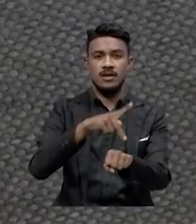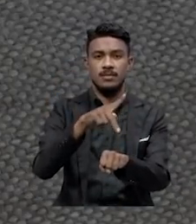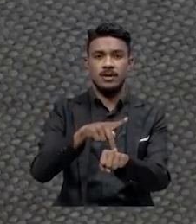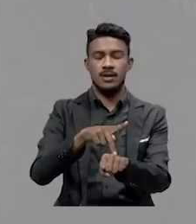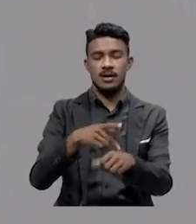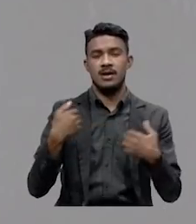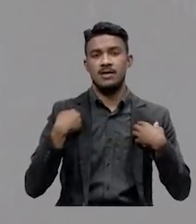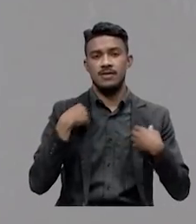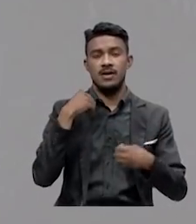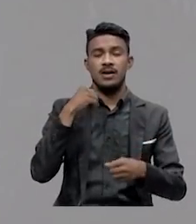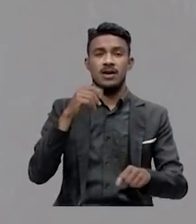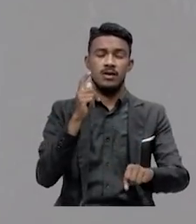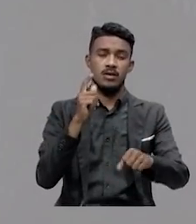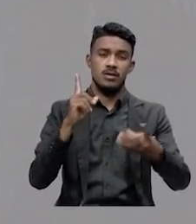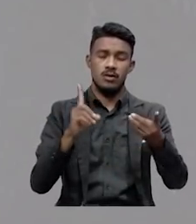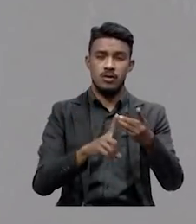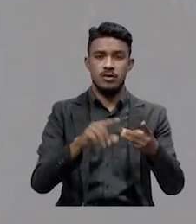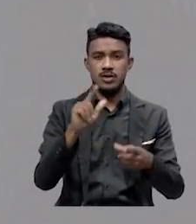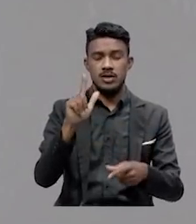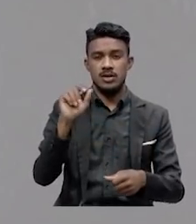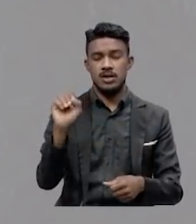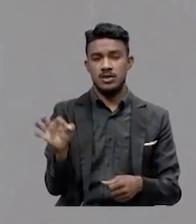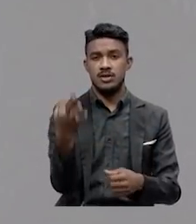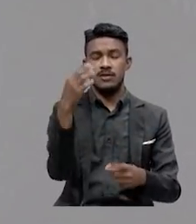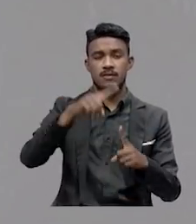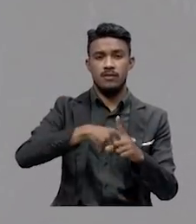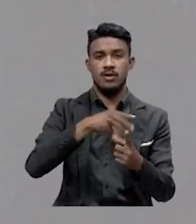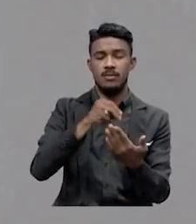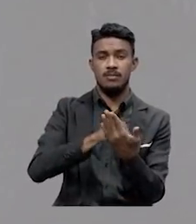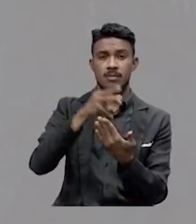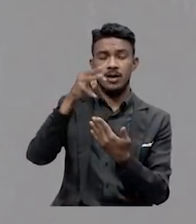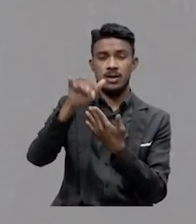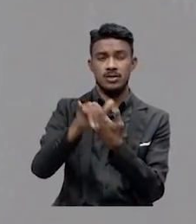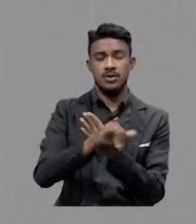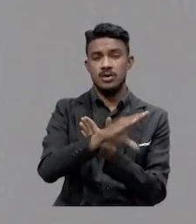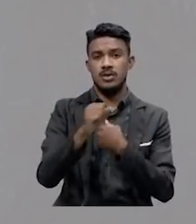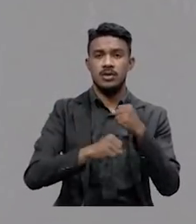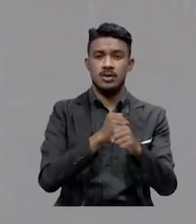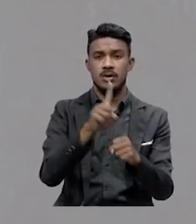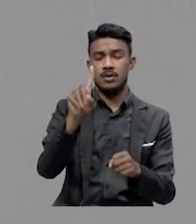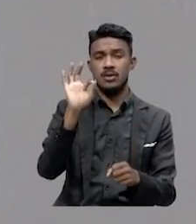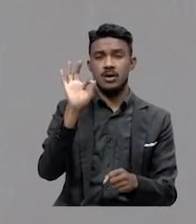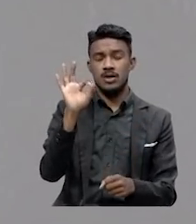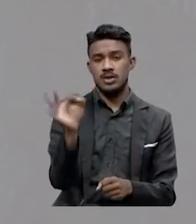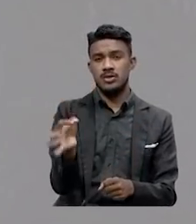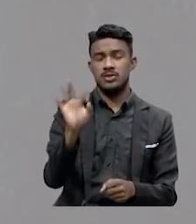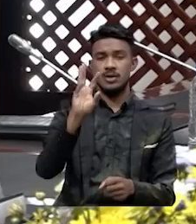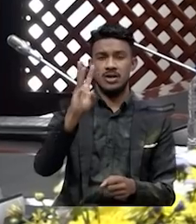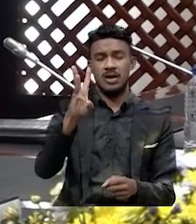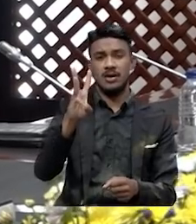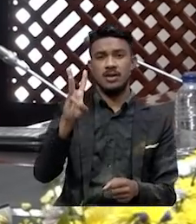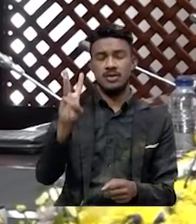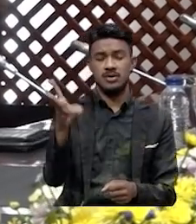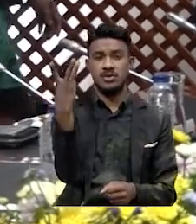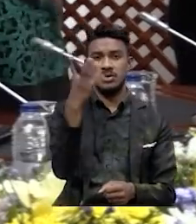Iha lorong sanulure sin sia fulan marsu tinang rihung rua sanulure sineng Don Virgilio troca Don Basilio do Nascimento